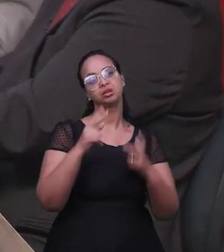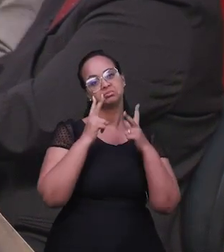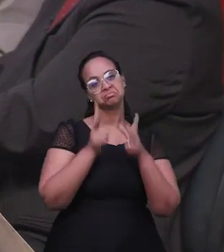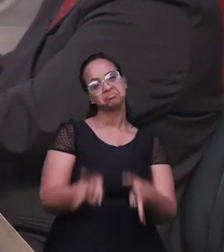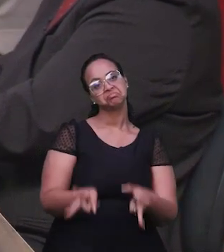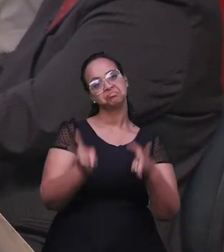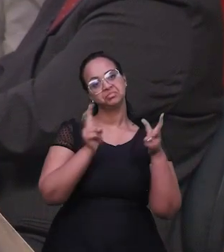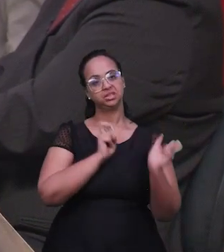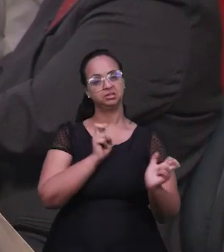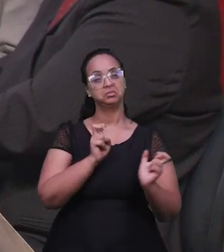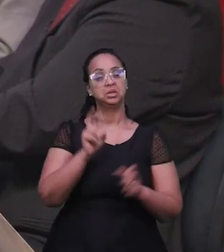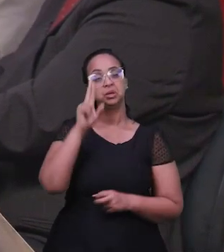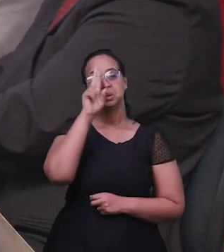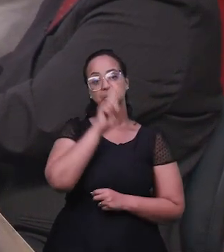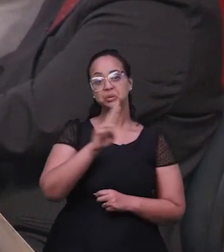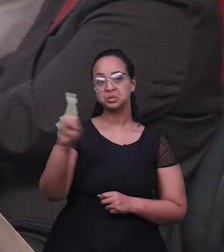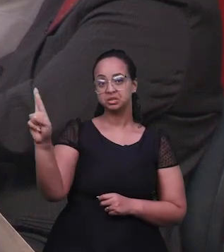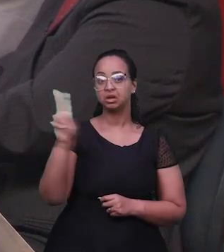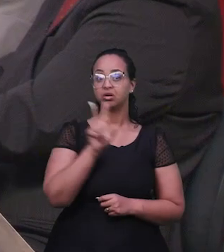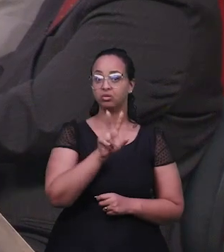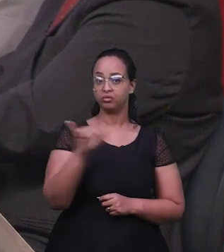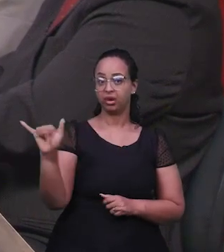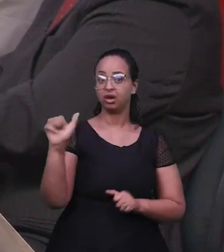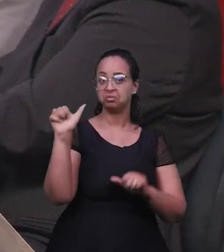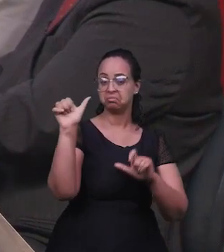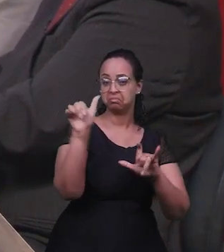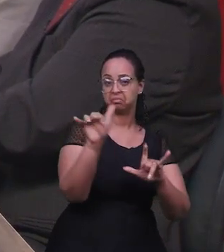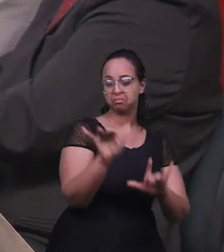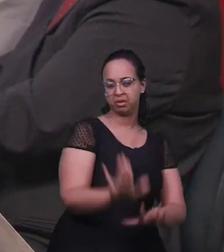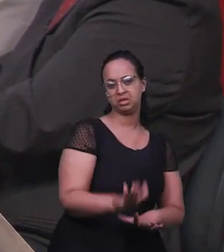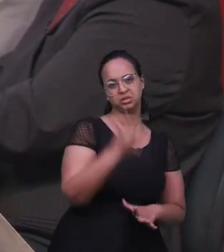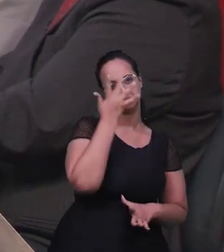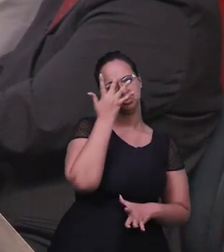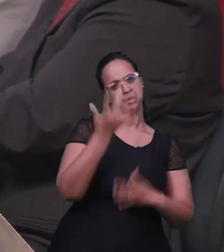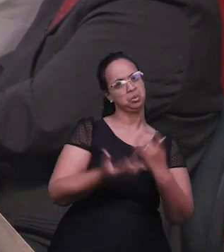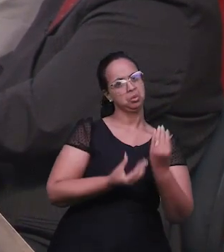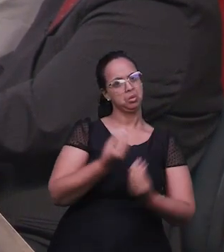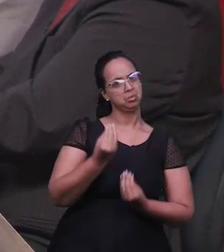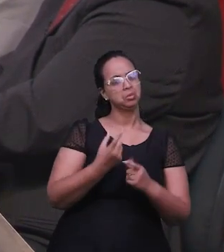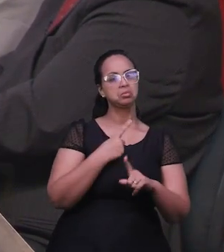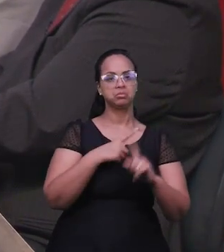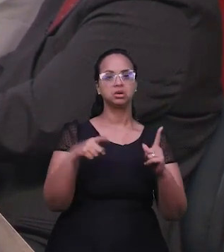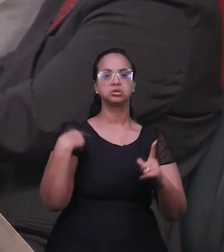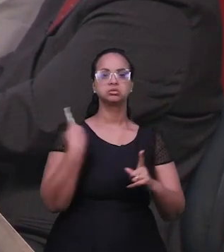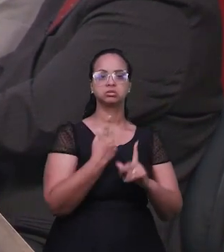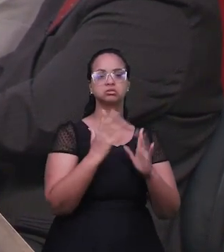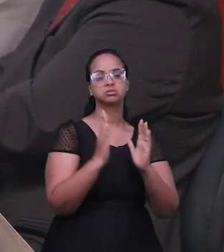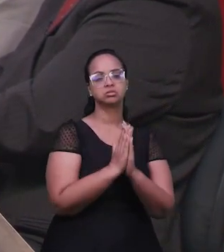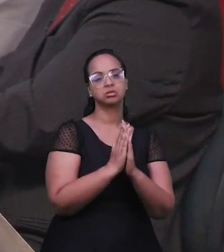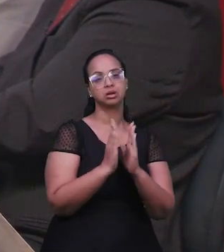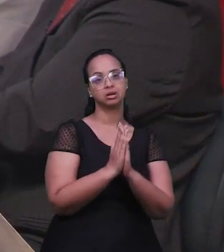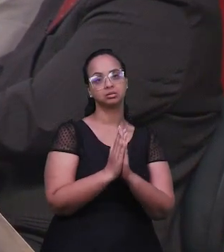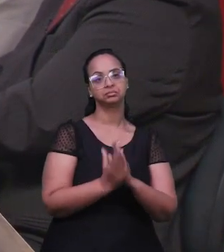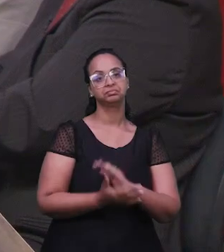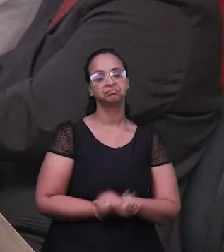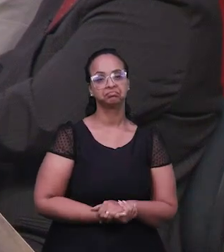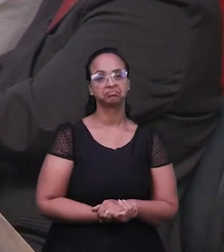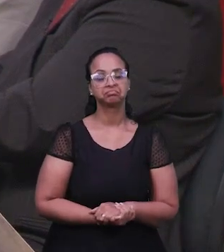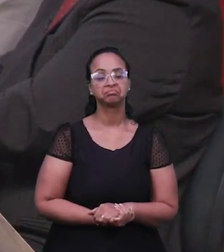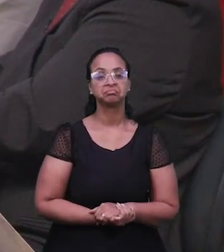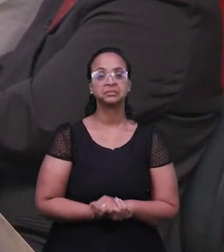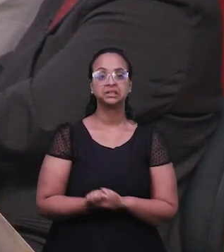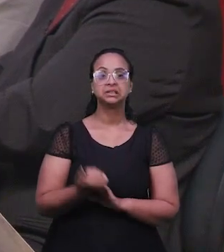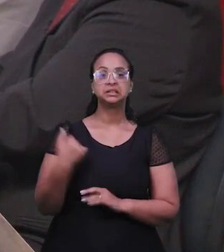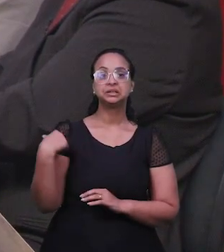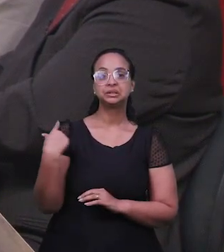que o Senhor vai te dar uma bênção. Não sei como é que vai ser isso. Agora, nós vamos orar. E nós